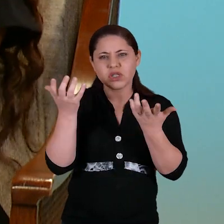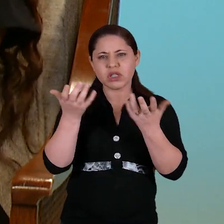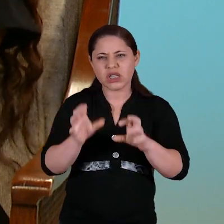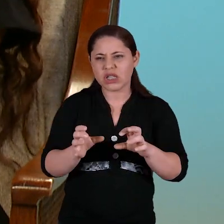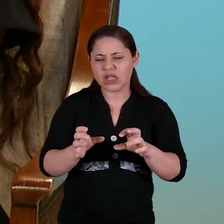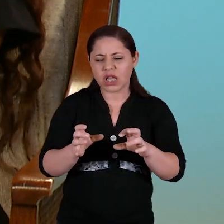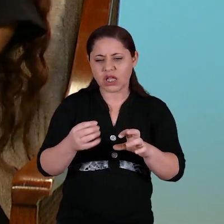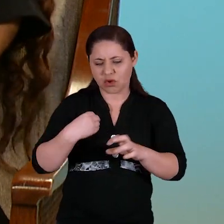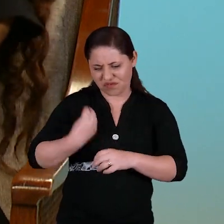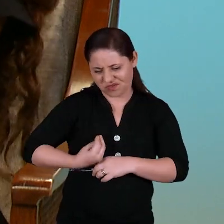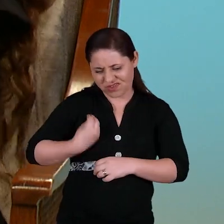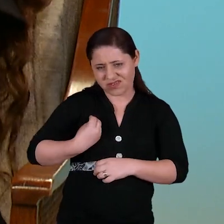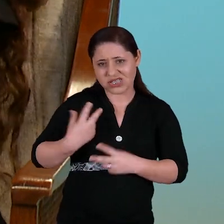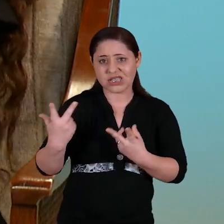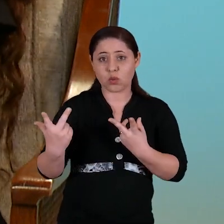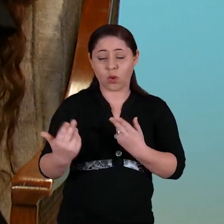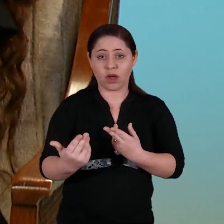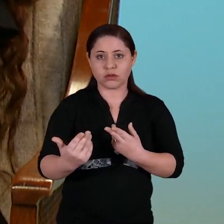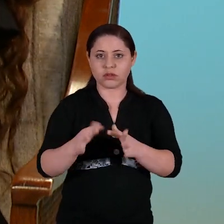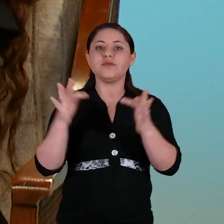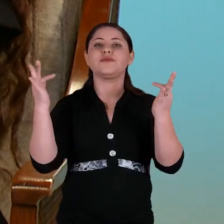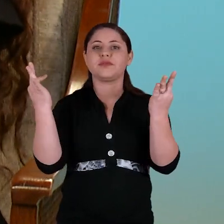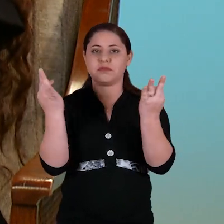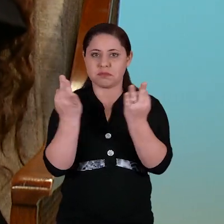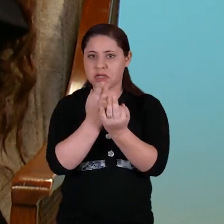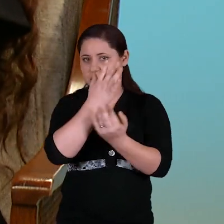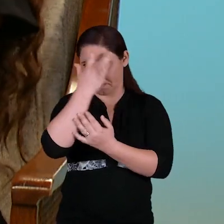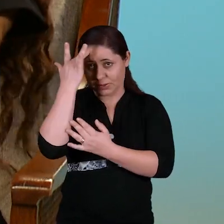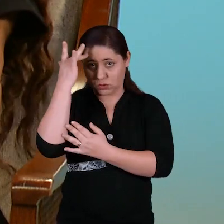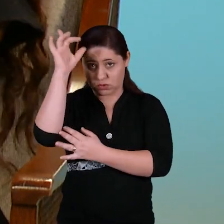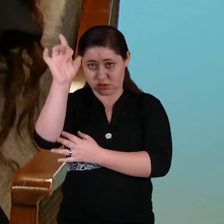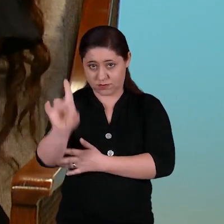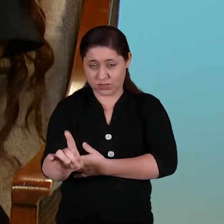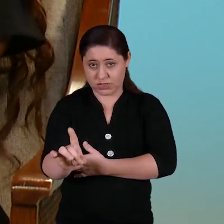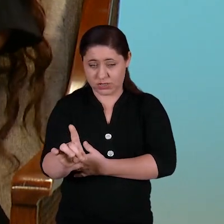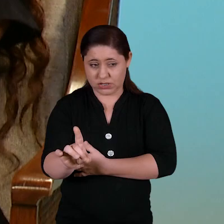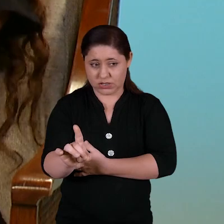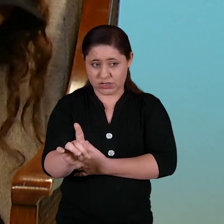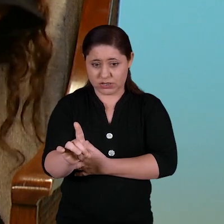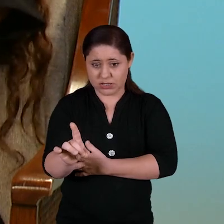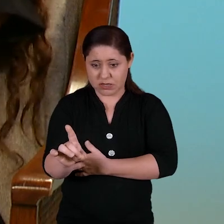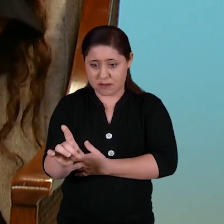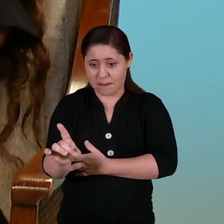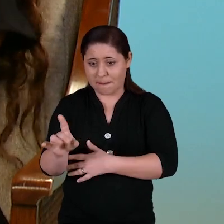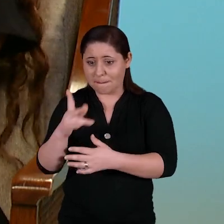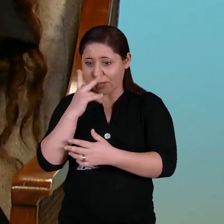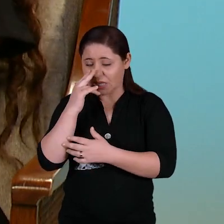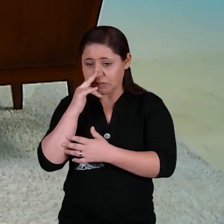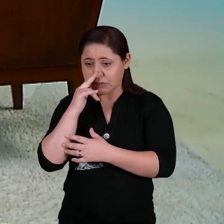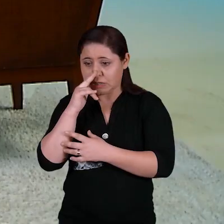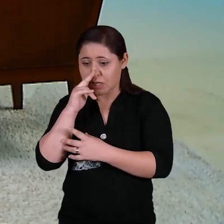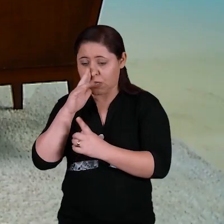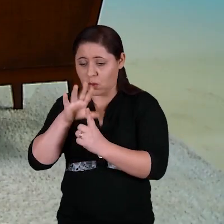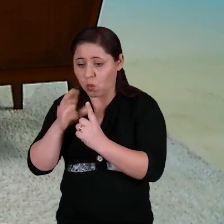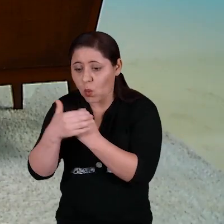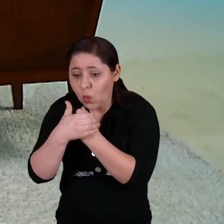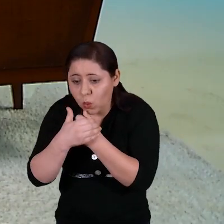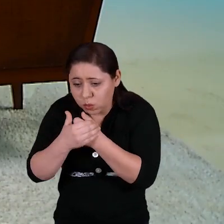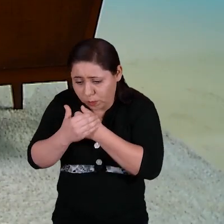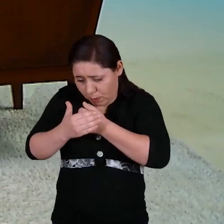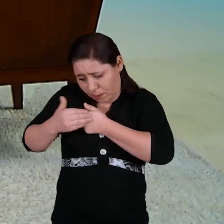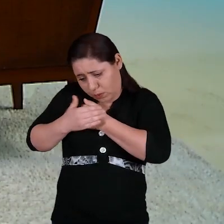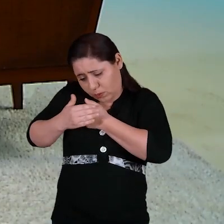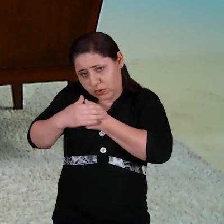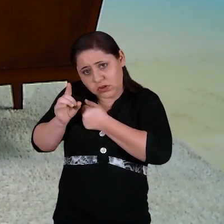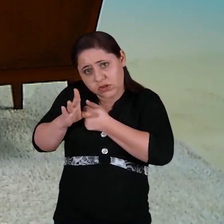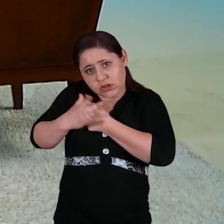pela mesma coisa. Então, muitas famílias de pessoas com deficiência prendem a pessoa e fica naquela superproteção. E não vitimizam também,